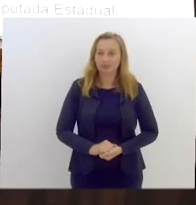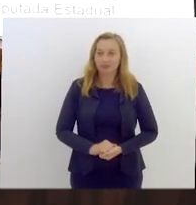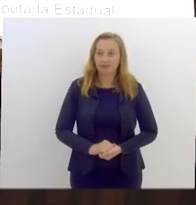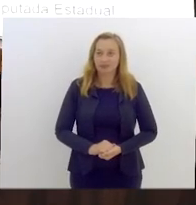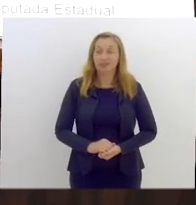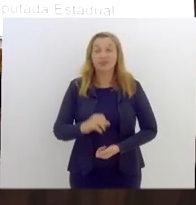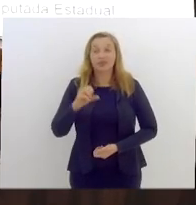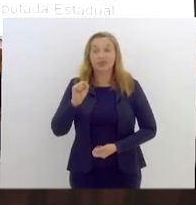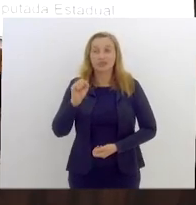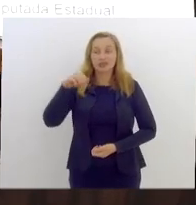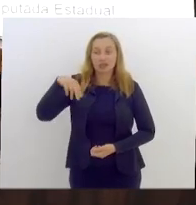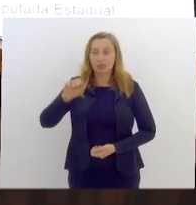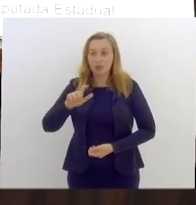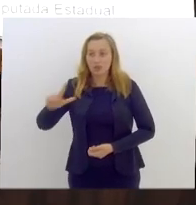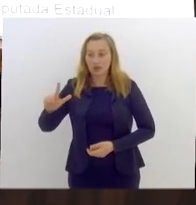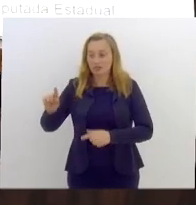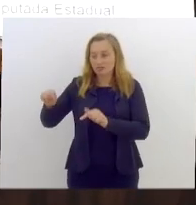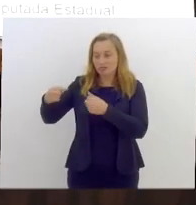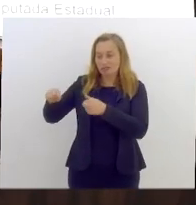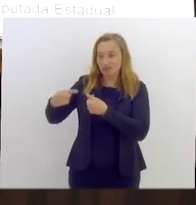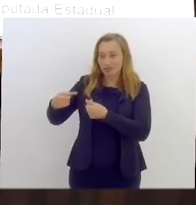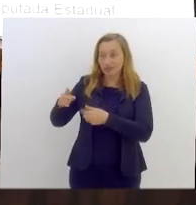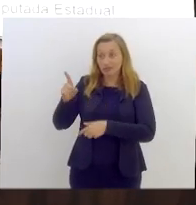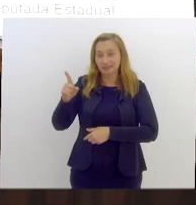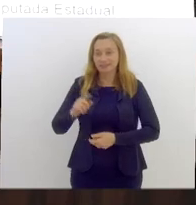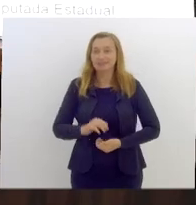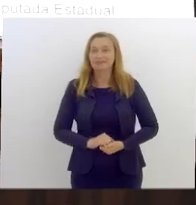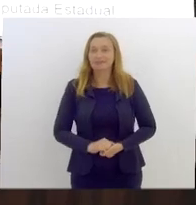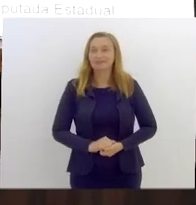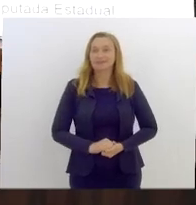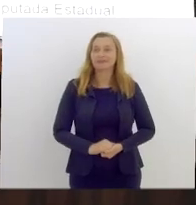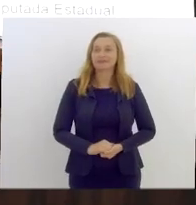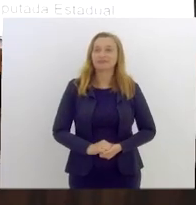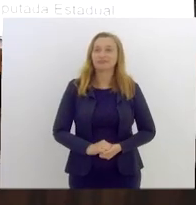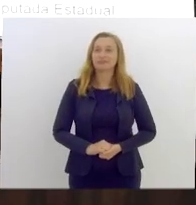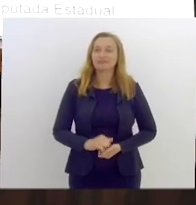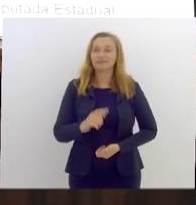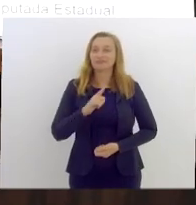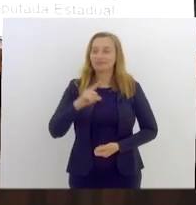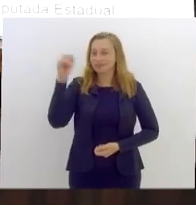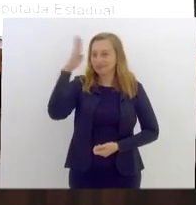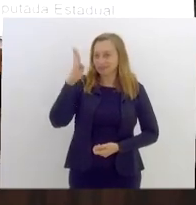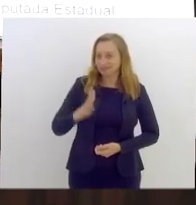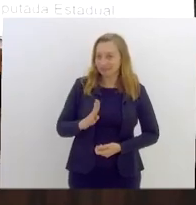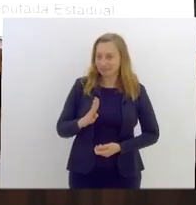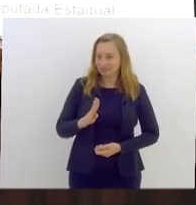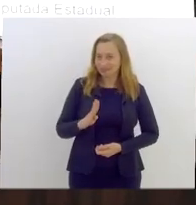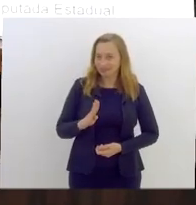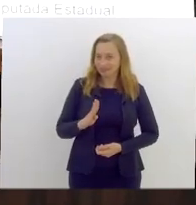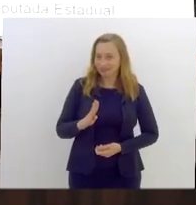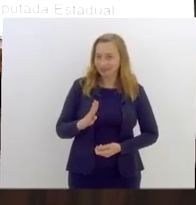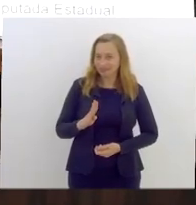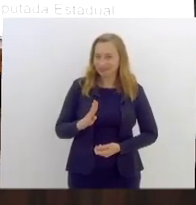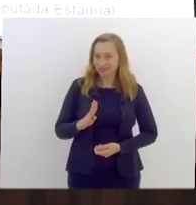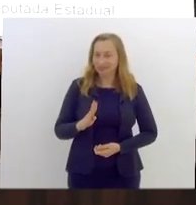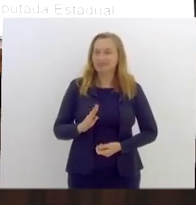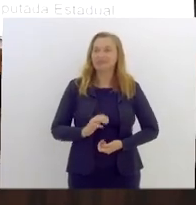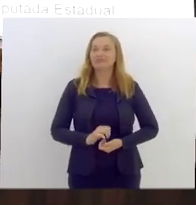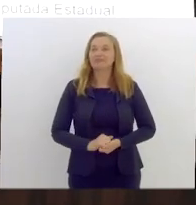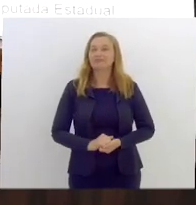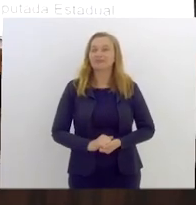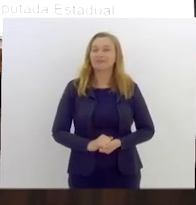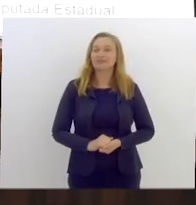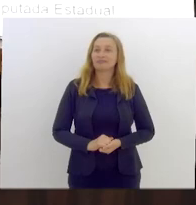o Samuel Malafaia me provocou ali com um poema, tem um brasileiro que é tido como um dos maiores escritores do século